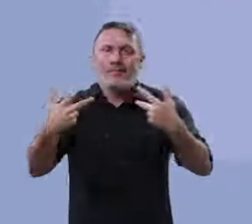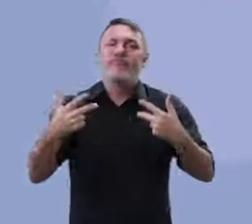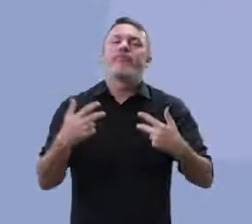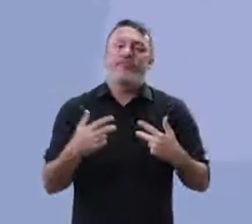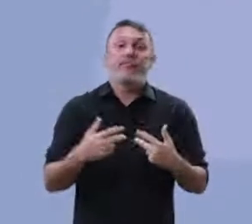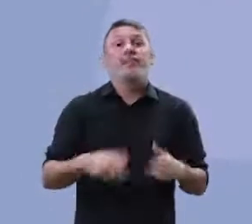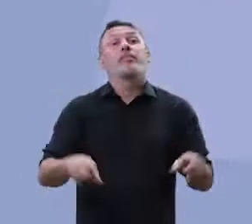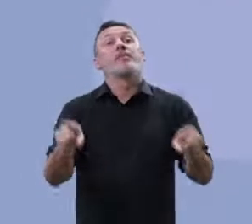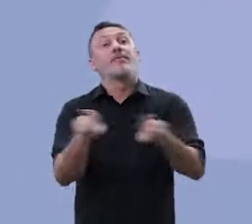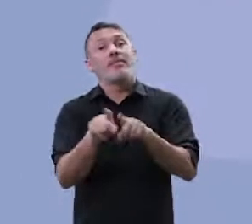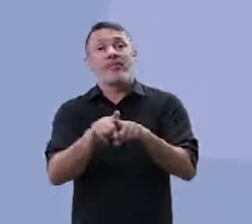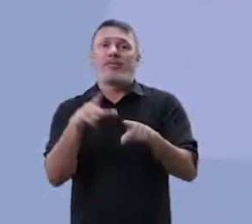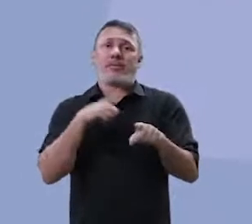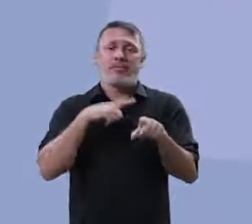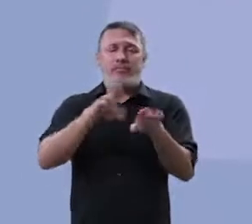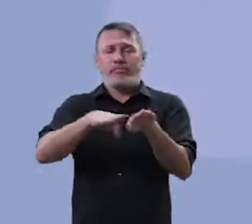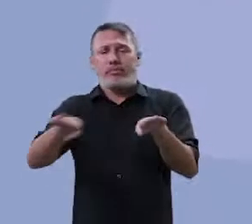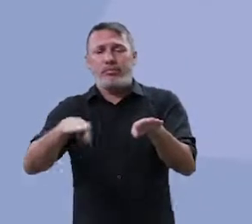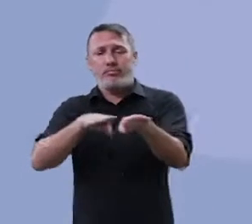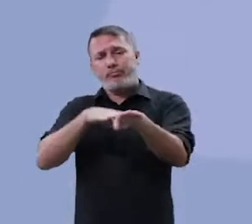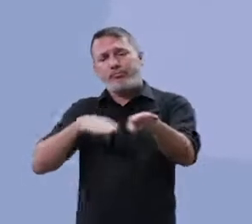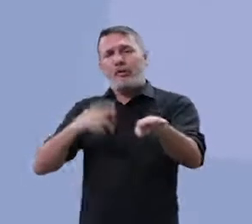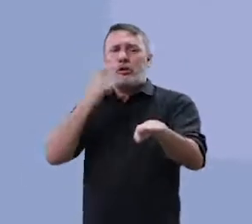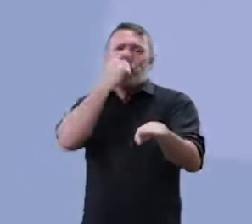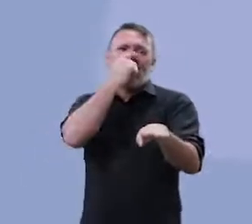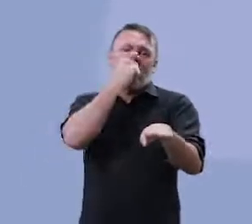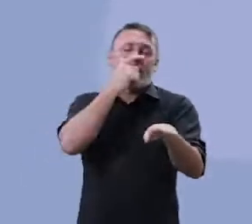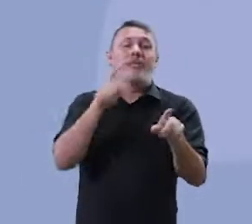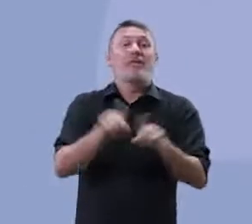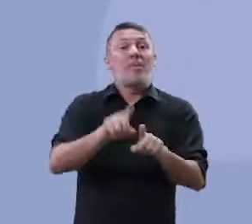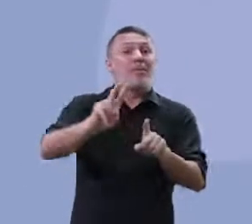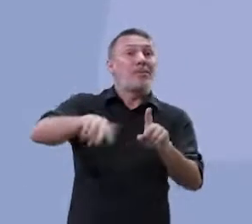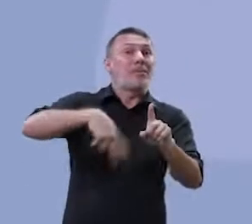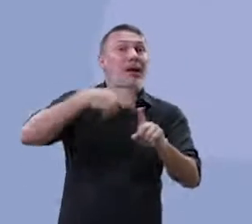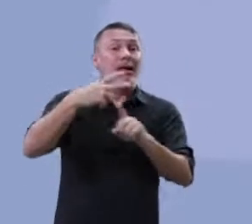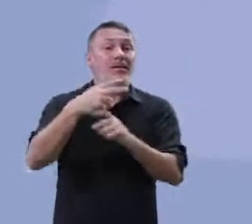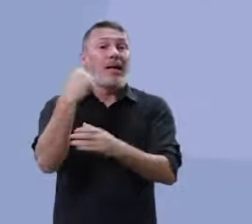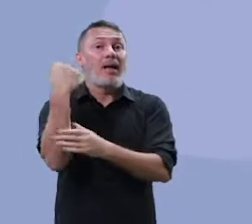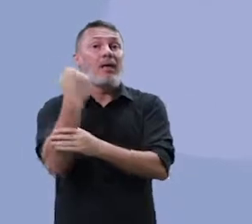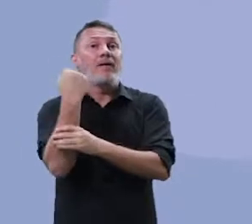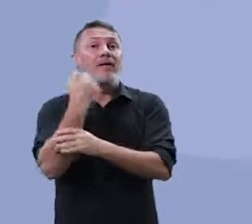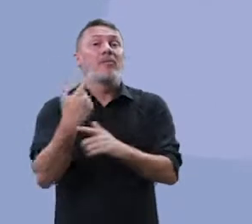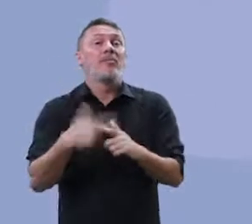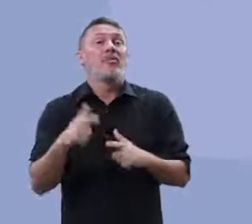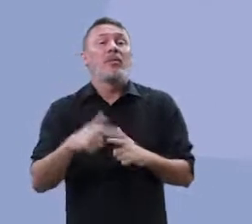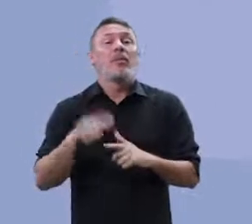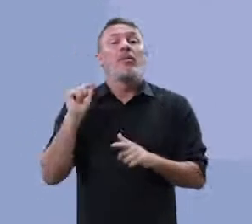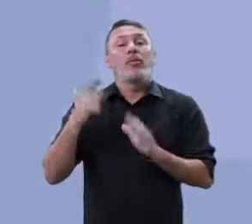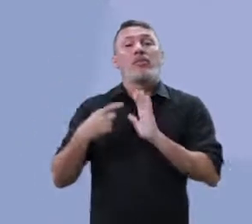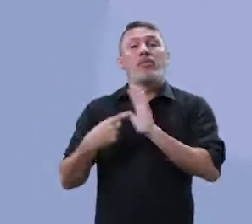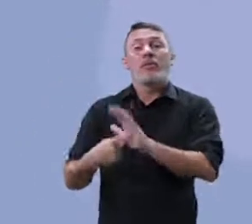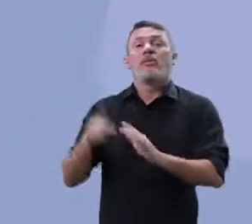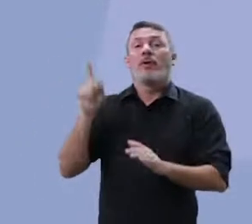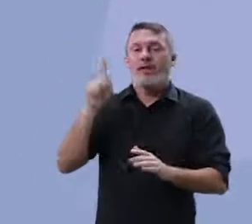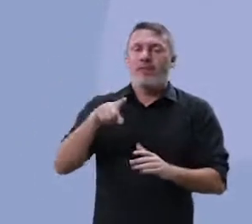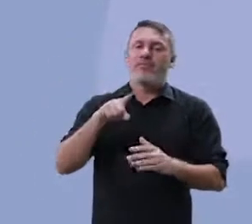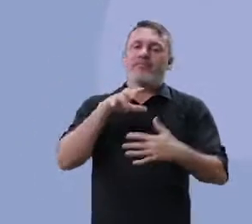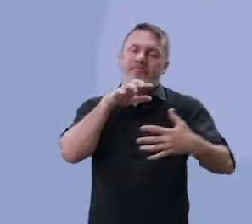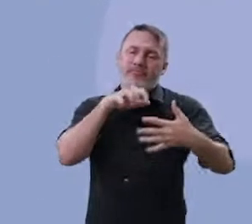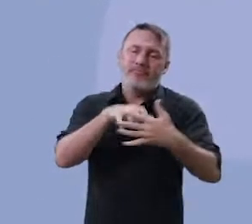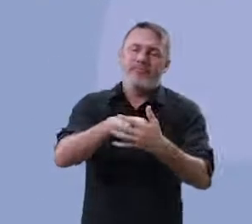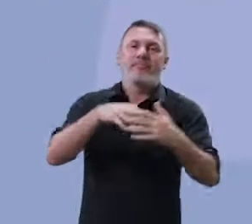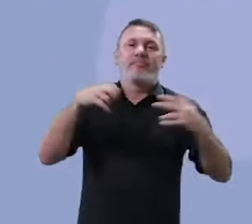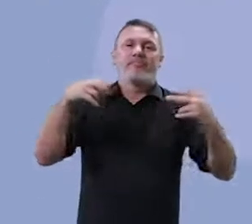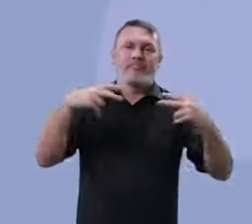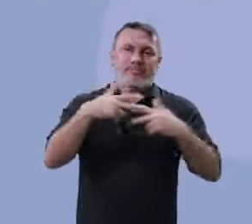essa consequência. Além da superlotação nas vias e nas estradas de acesso, há um problema mais grave, aí que nós falamos ali, é a violência